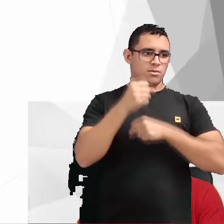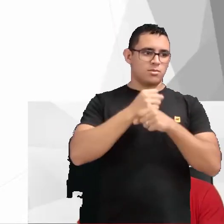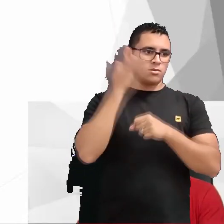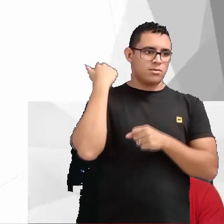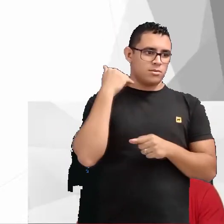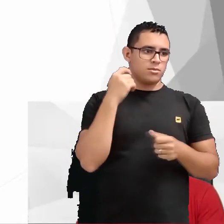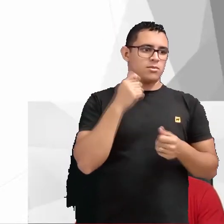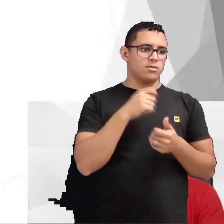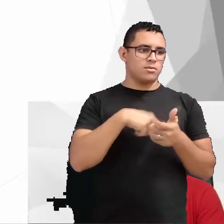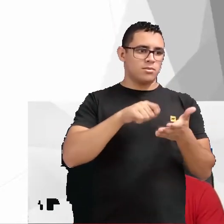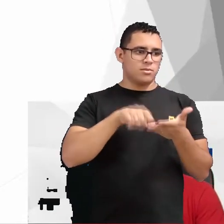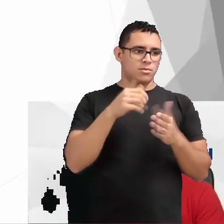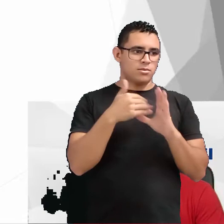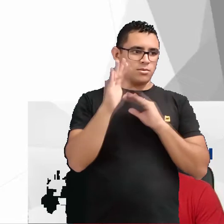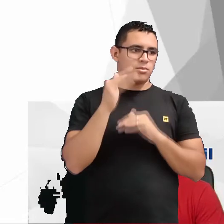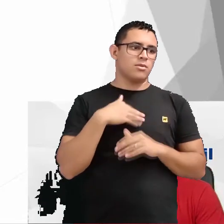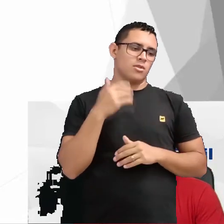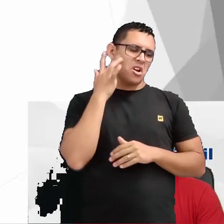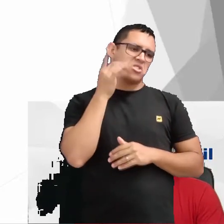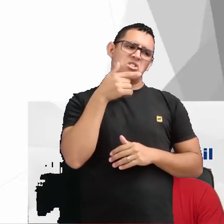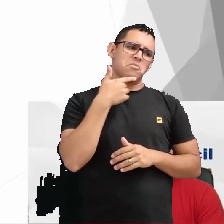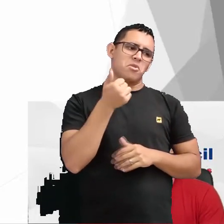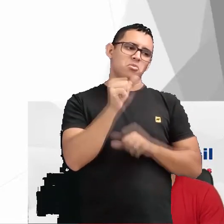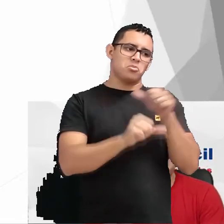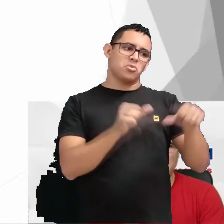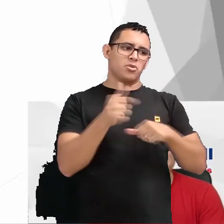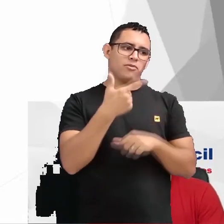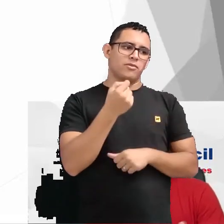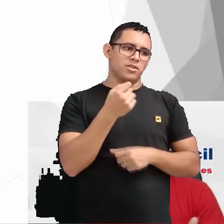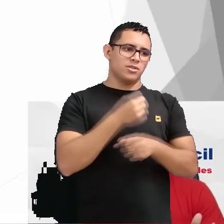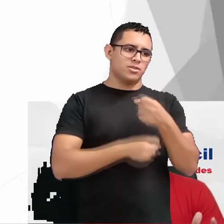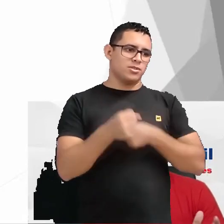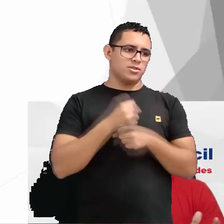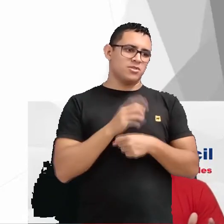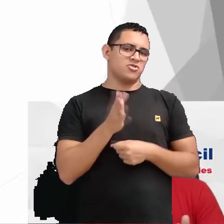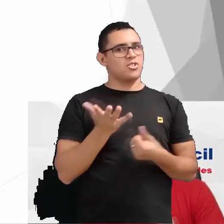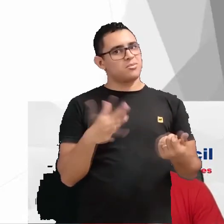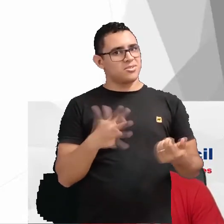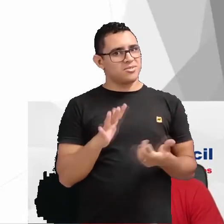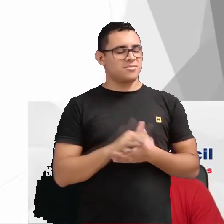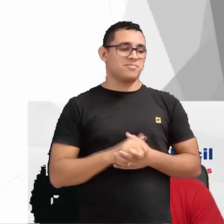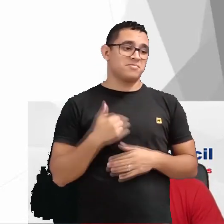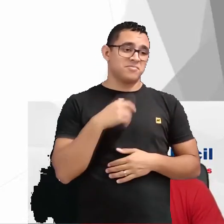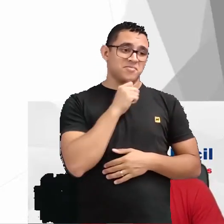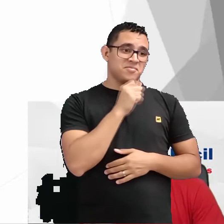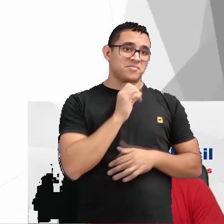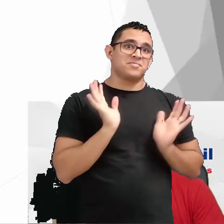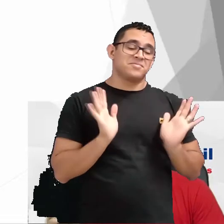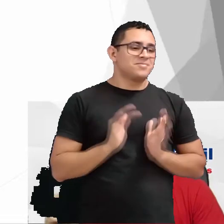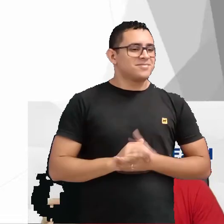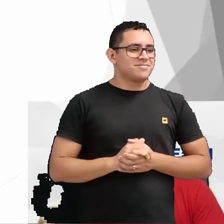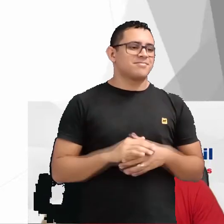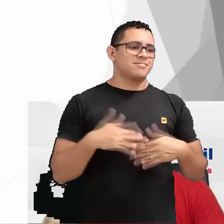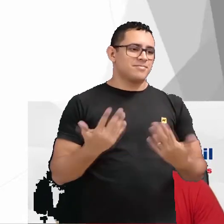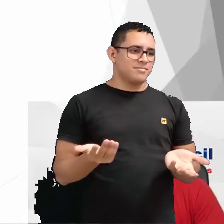né? Ele foi meio atrasado, na verdade eu deveria ter colocado aqui 20 anos atrás, eu acho, né? O e-mail já deve ter mais de 20 anos já, né, pessoal? Eu que estou ficando velho mesmo. Então o